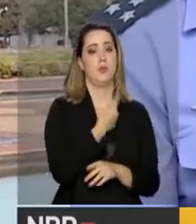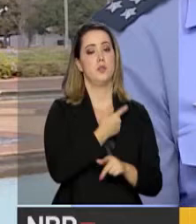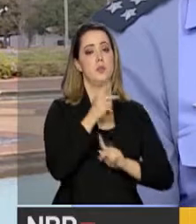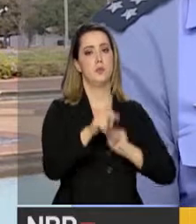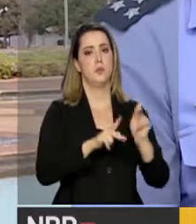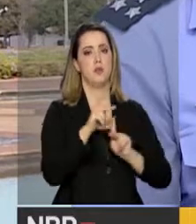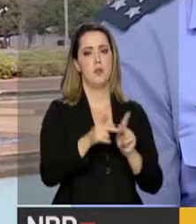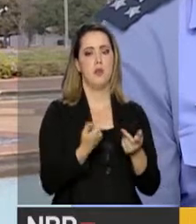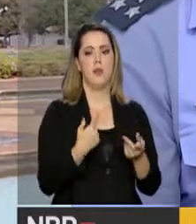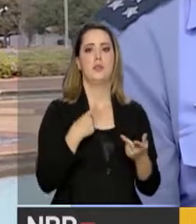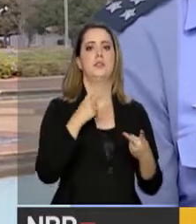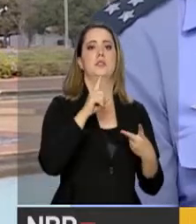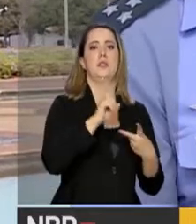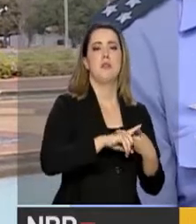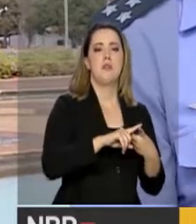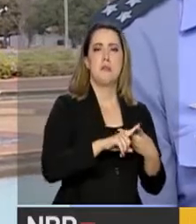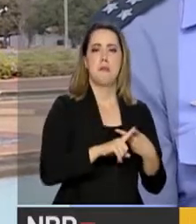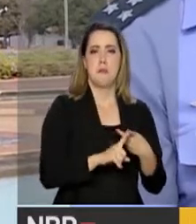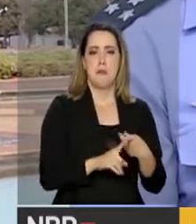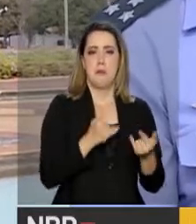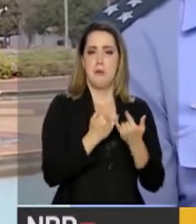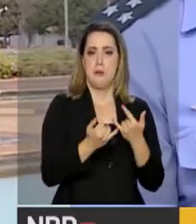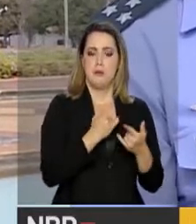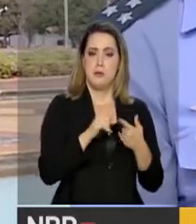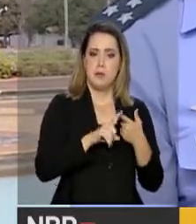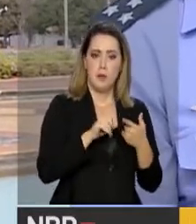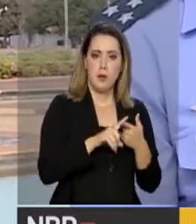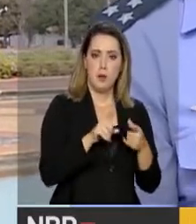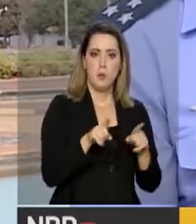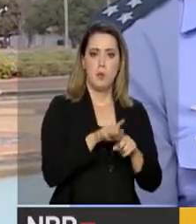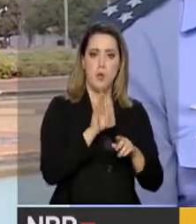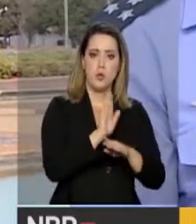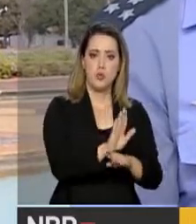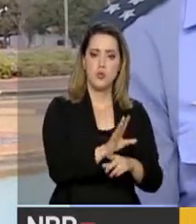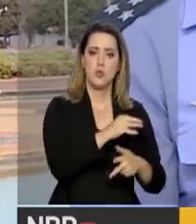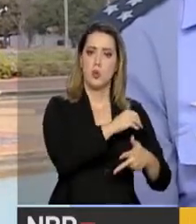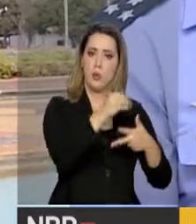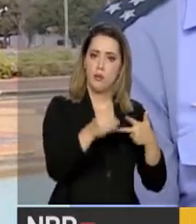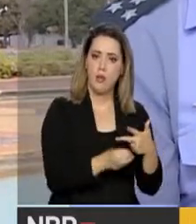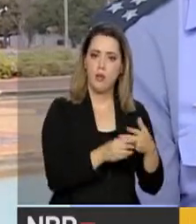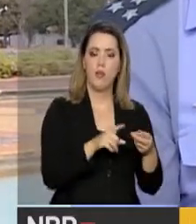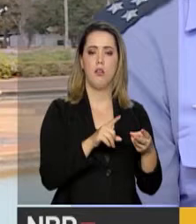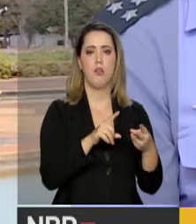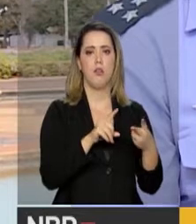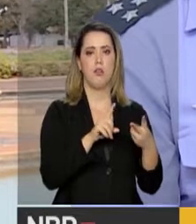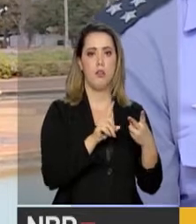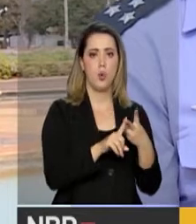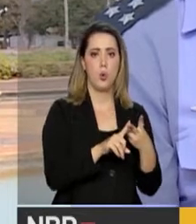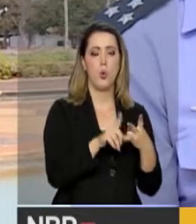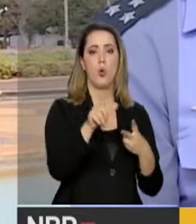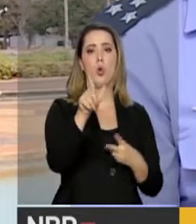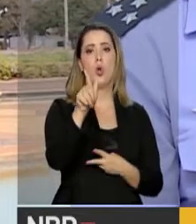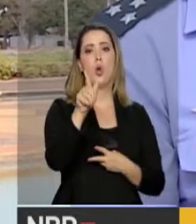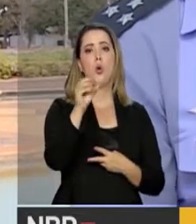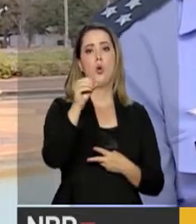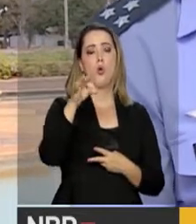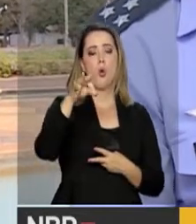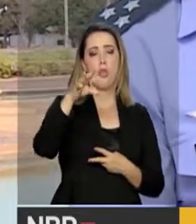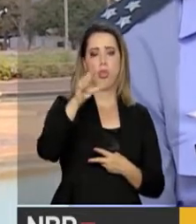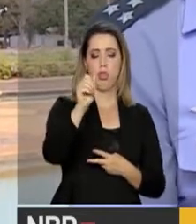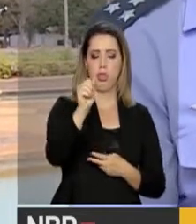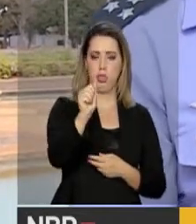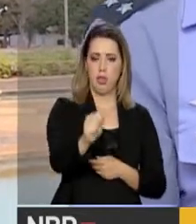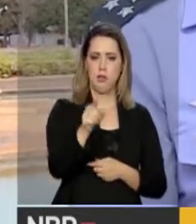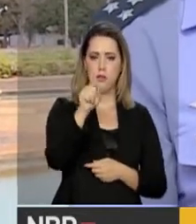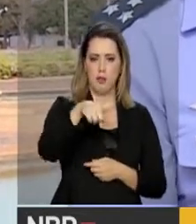população. Citamos algumas, por exemplo, apoio ao Exame Nacional de Ensino Médico, apoio à Operação Gota, que é vacinação de indígenas e